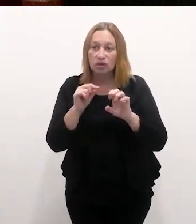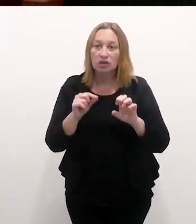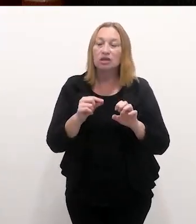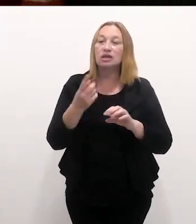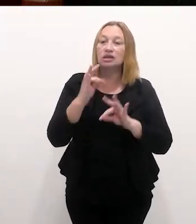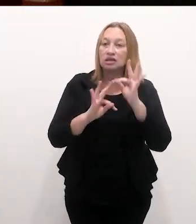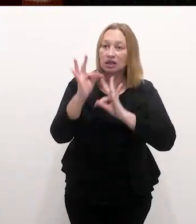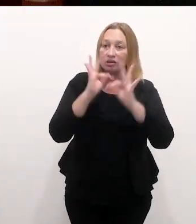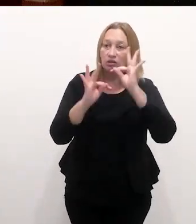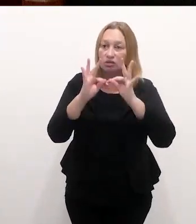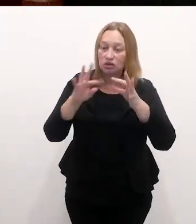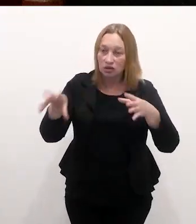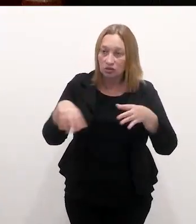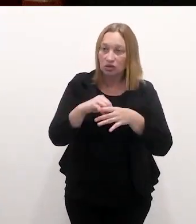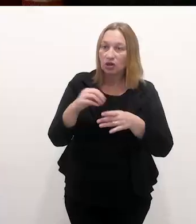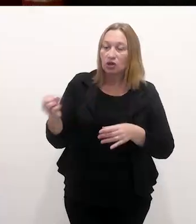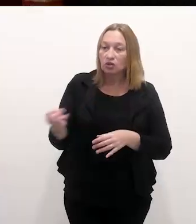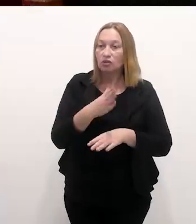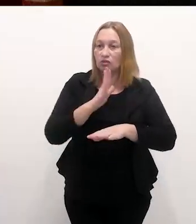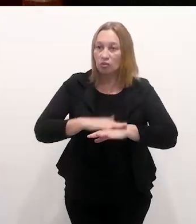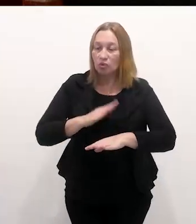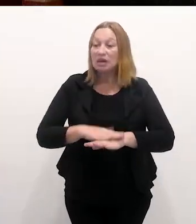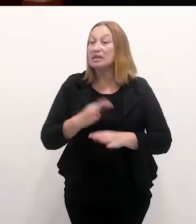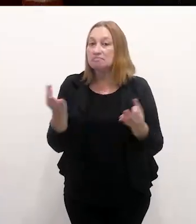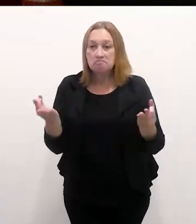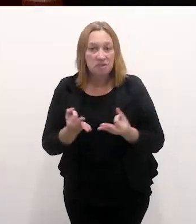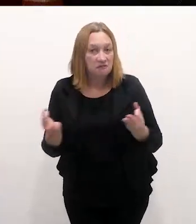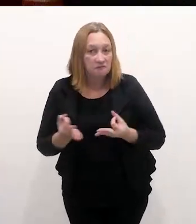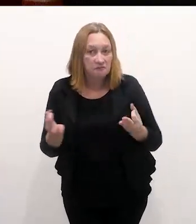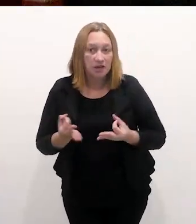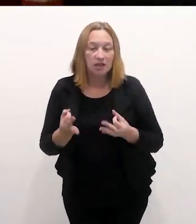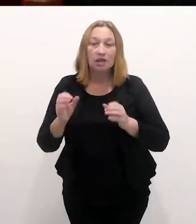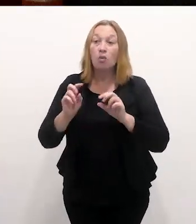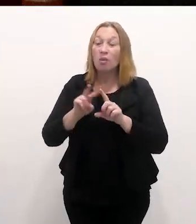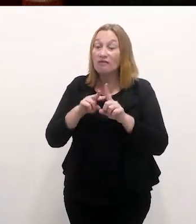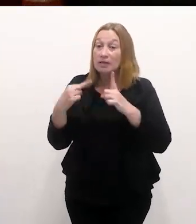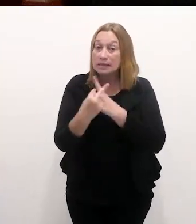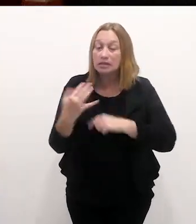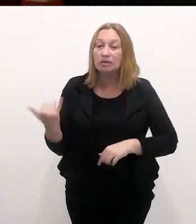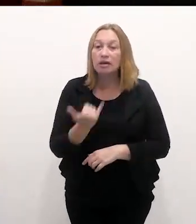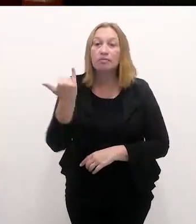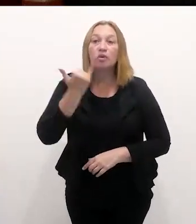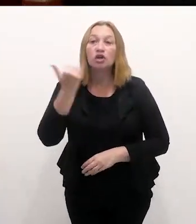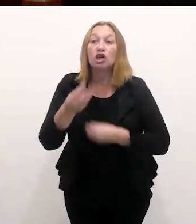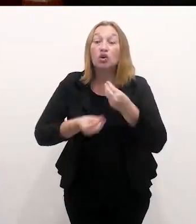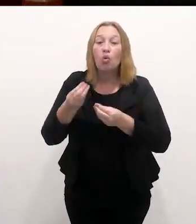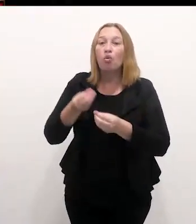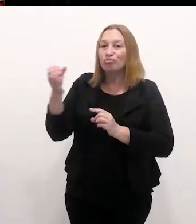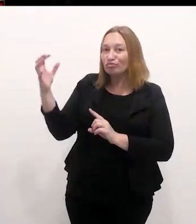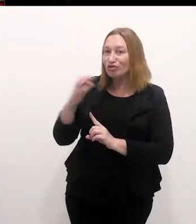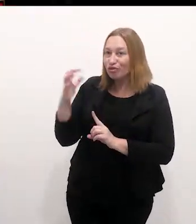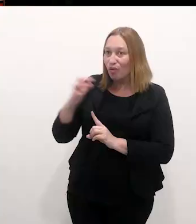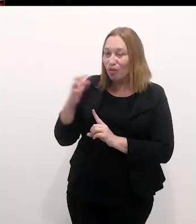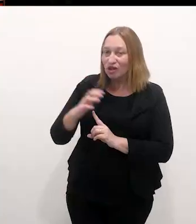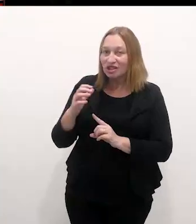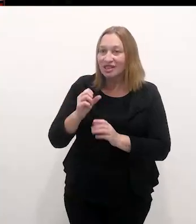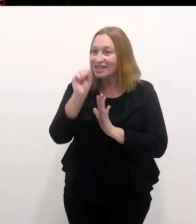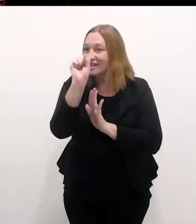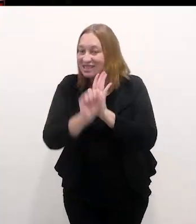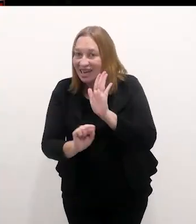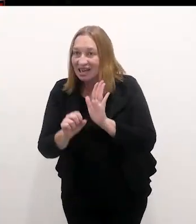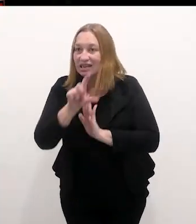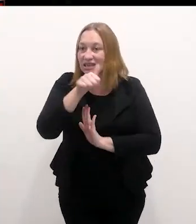do empreendedorismo, etc., e com tecnologias aplicadas aos novos tempos. Não, excelente. E aí dá um panorama da importância e